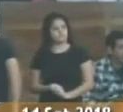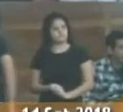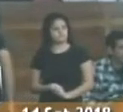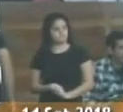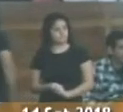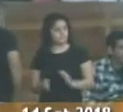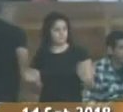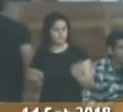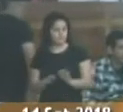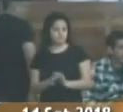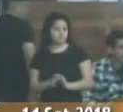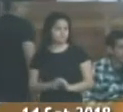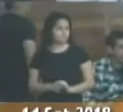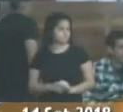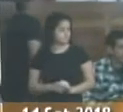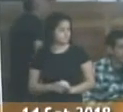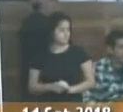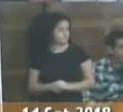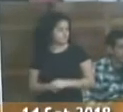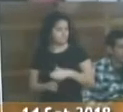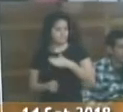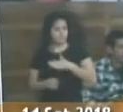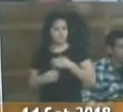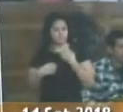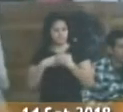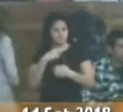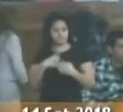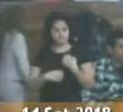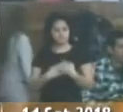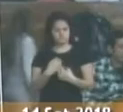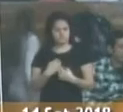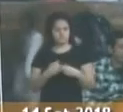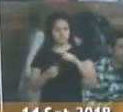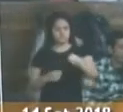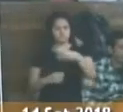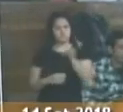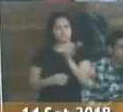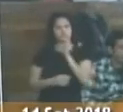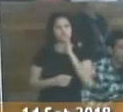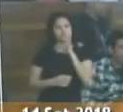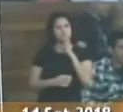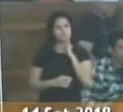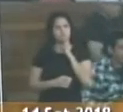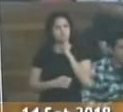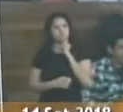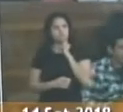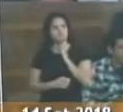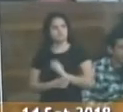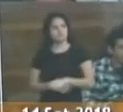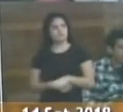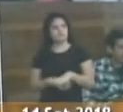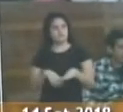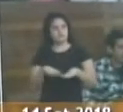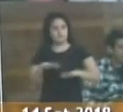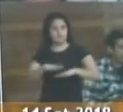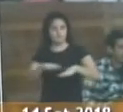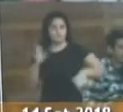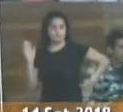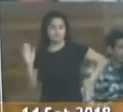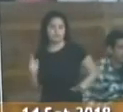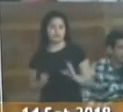Em resumo, o meu sentimento, depois de ter conhecido a Praia Grande de